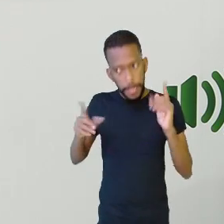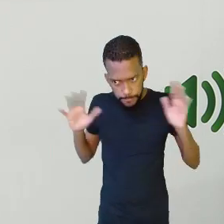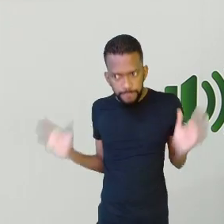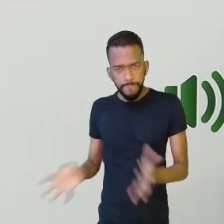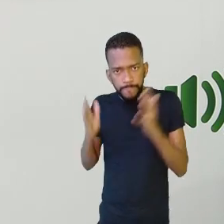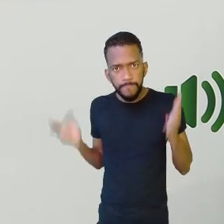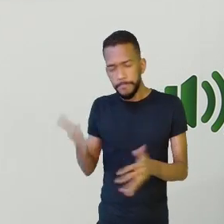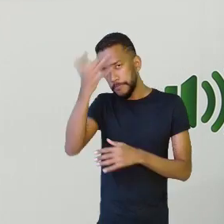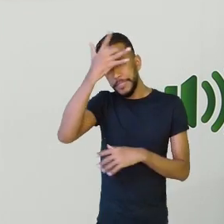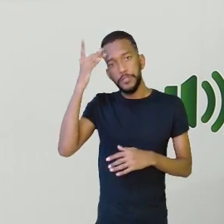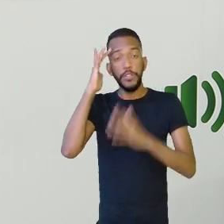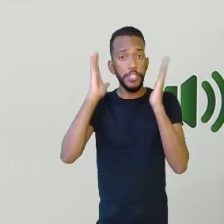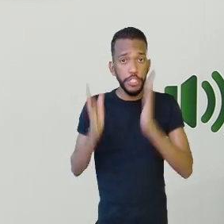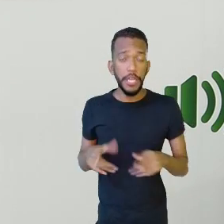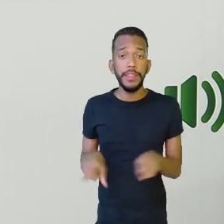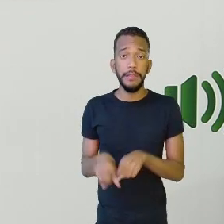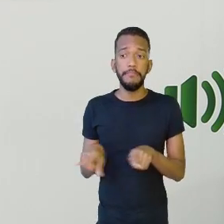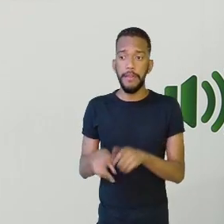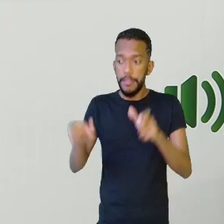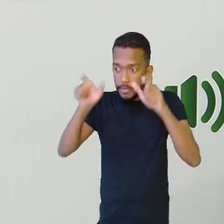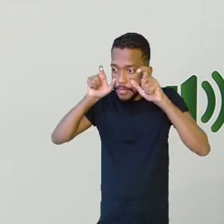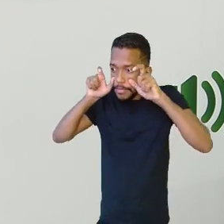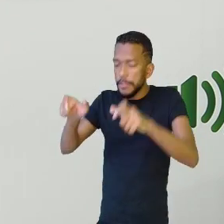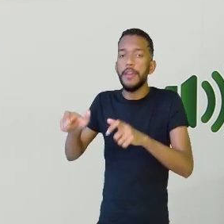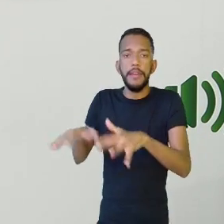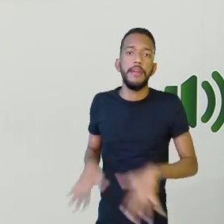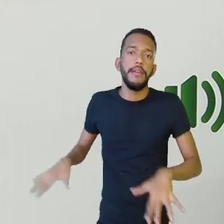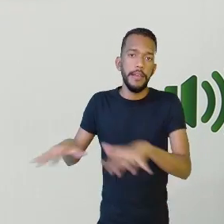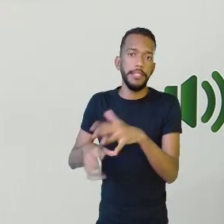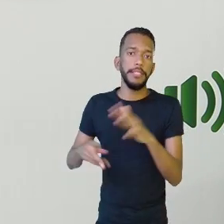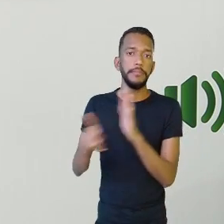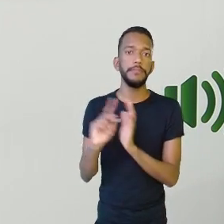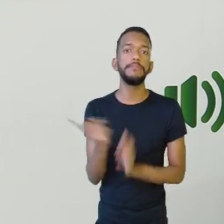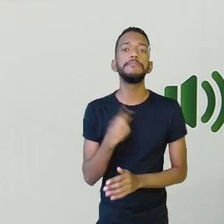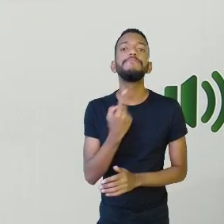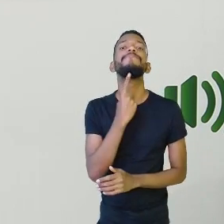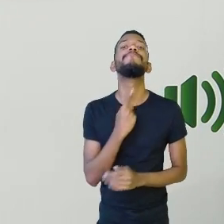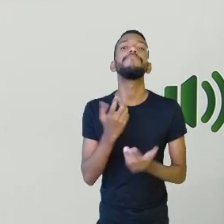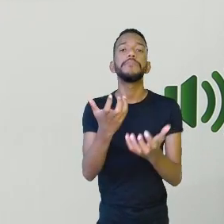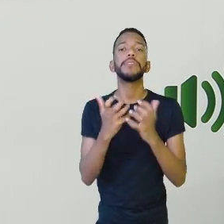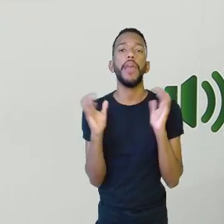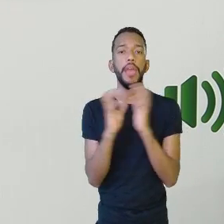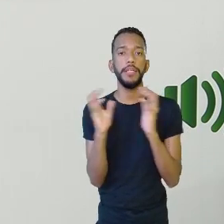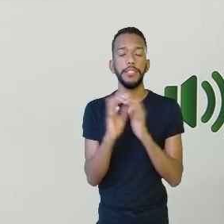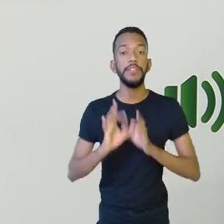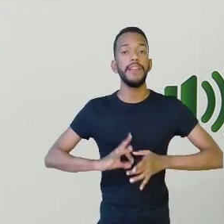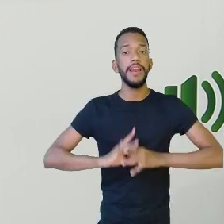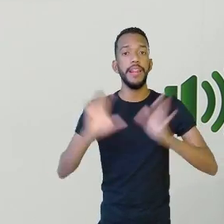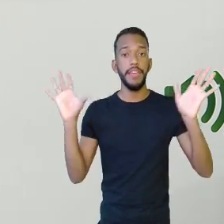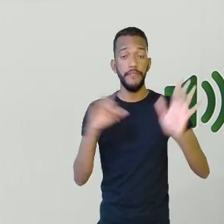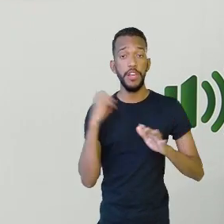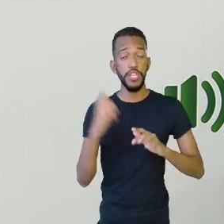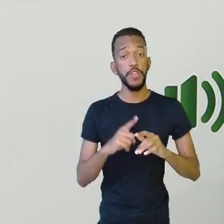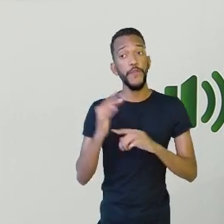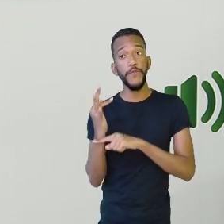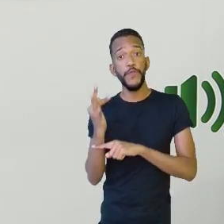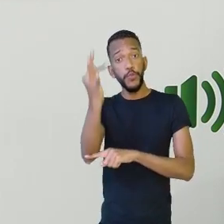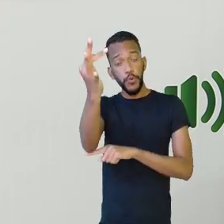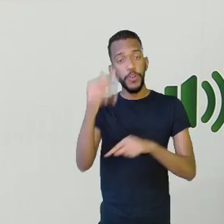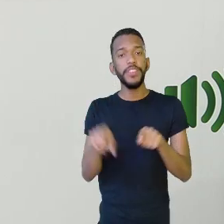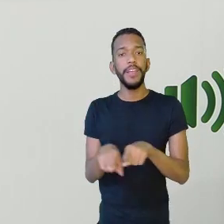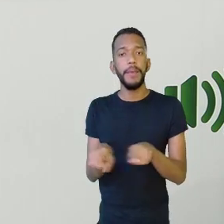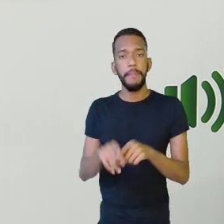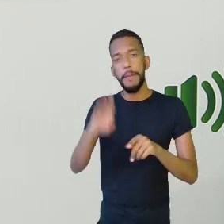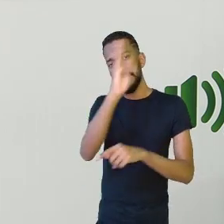pessoas, despertou o interesse em ter um Recife livre, em ter no futuro também um